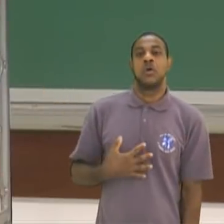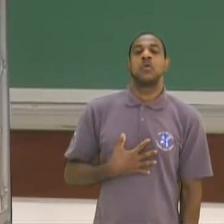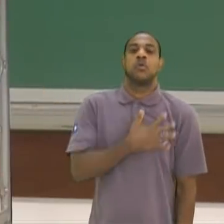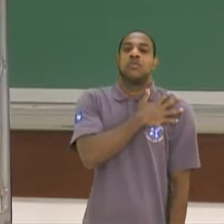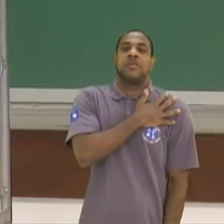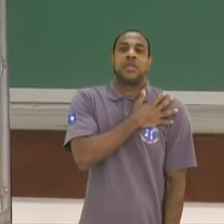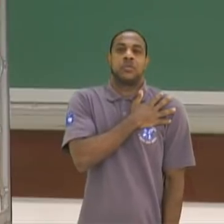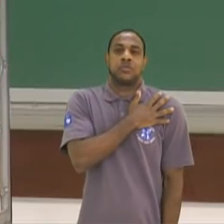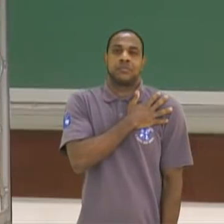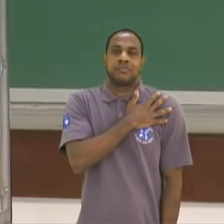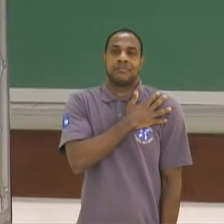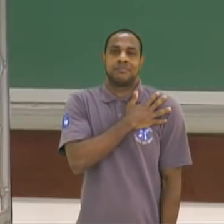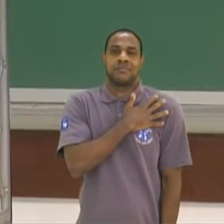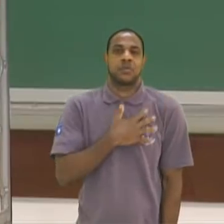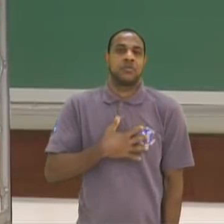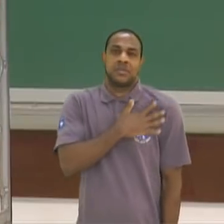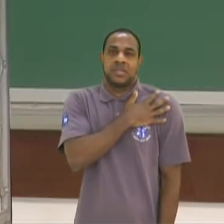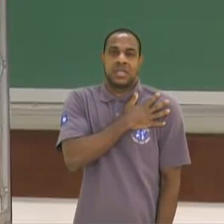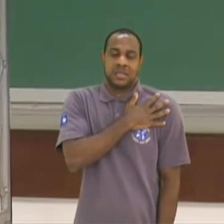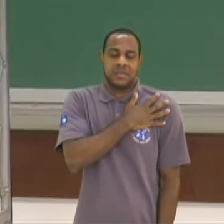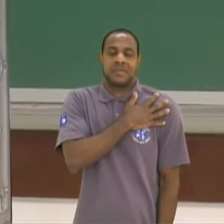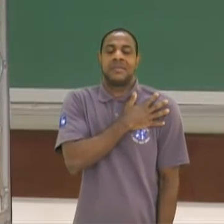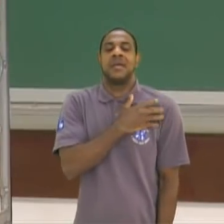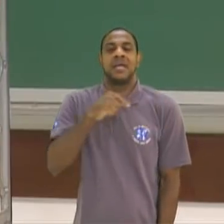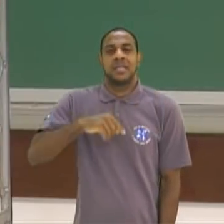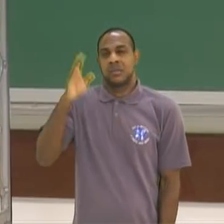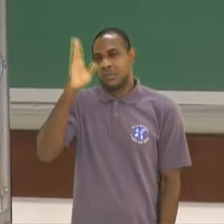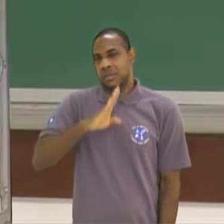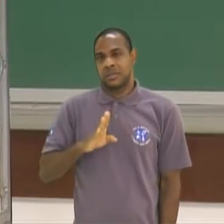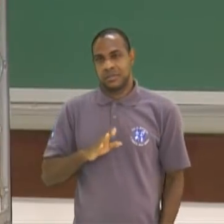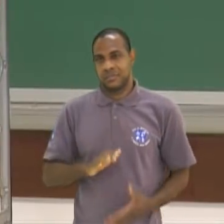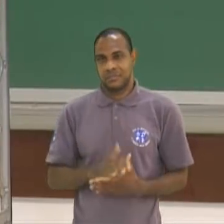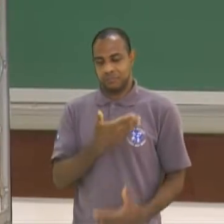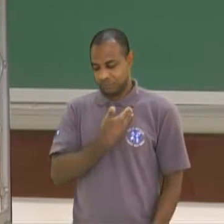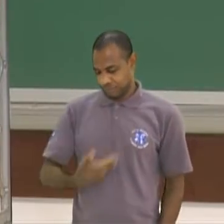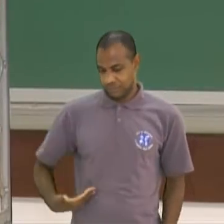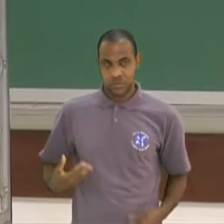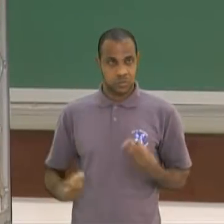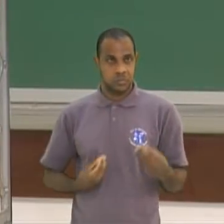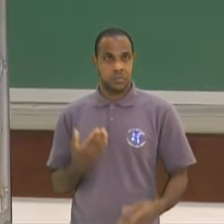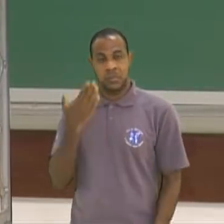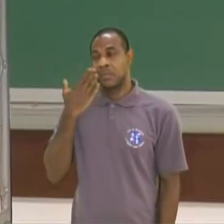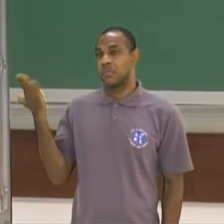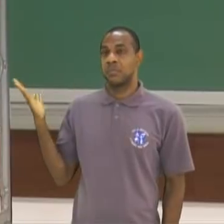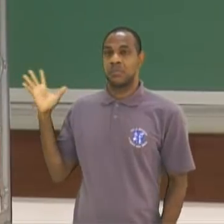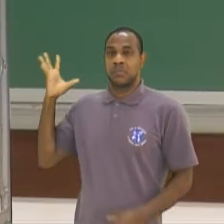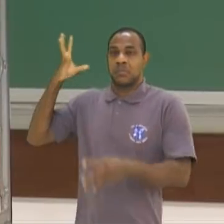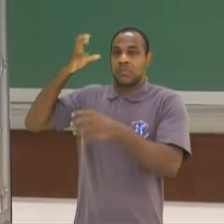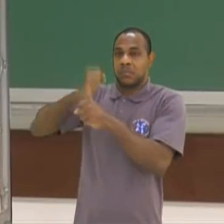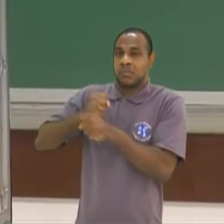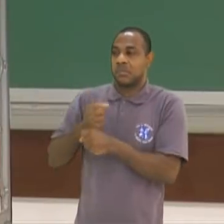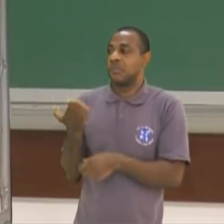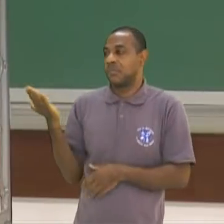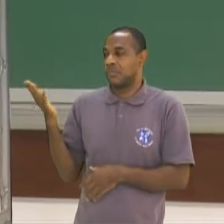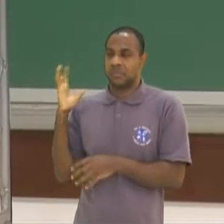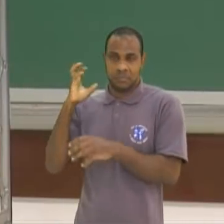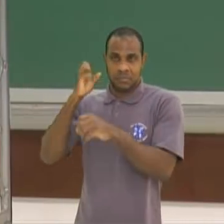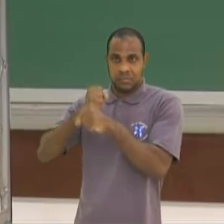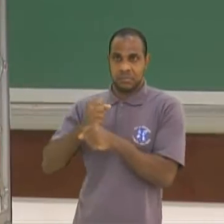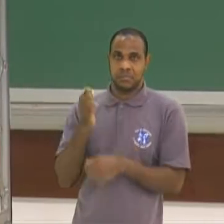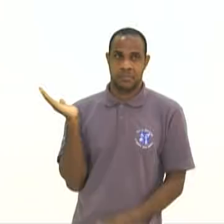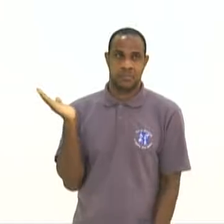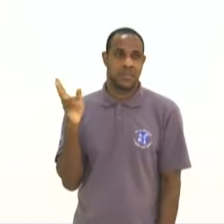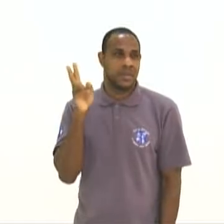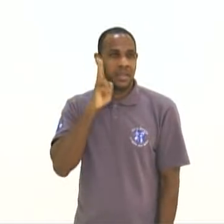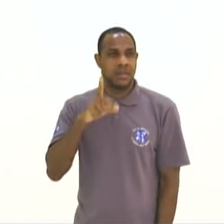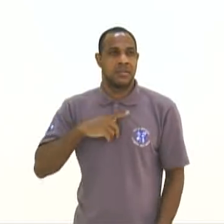no Brasil, mas hoje é sobre como ele acabou. Não lembra a última aula? Olha aí a revisão. Você lembra que na última aula nós